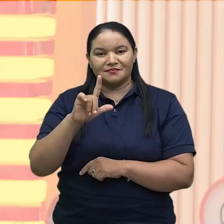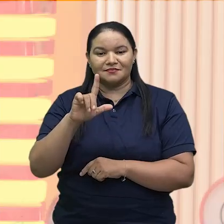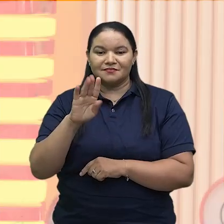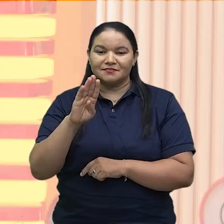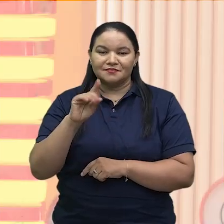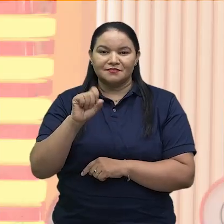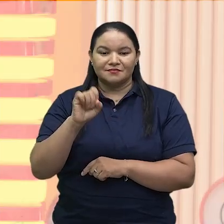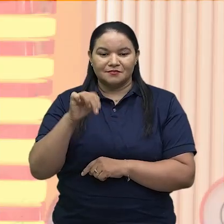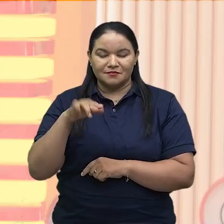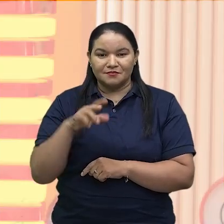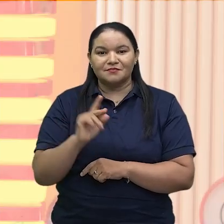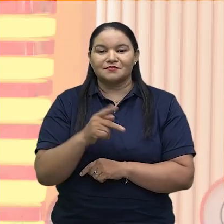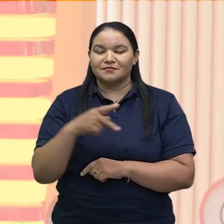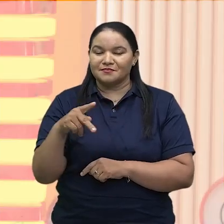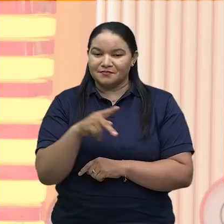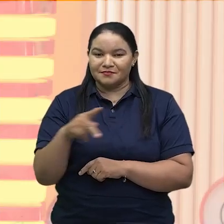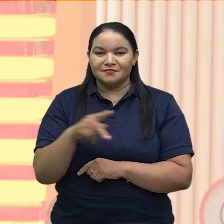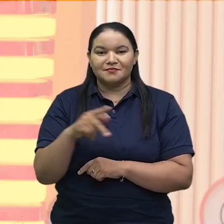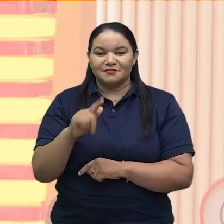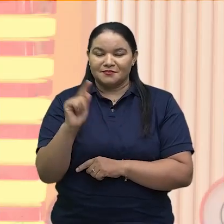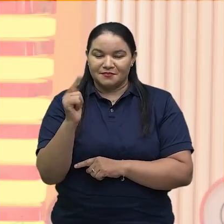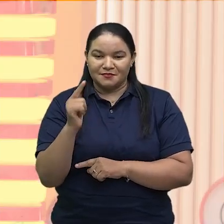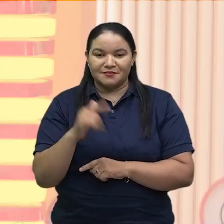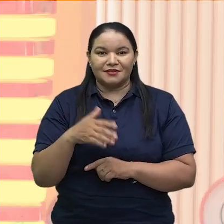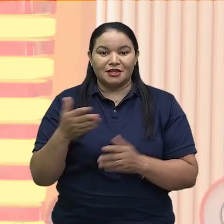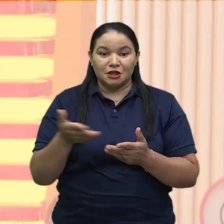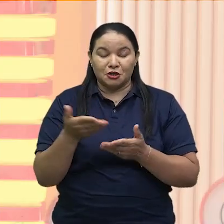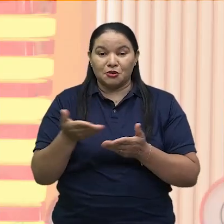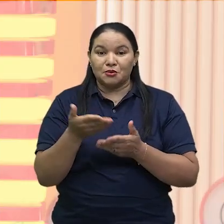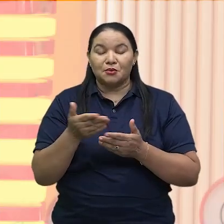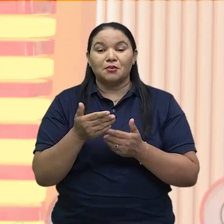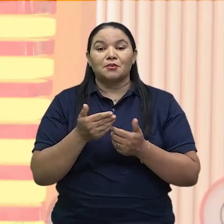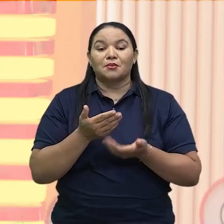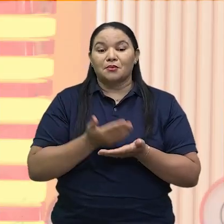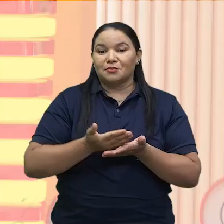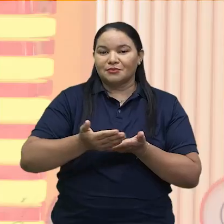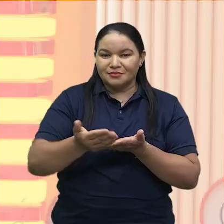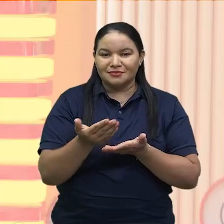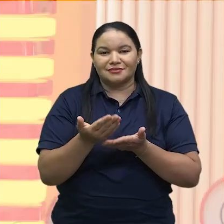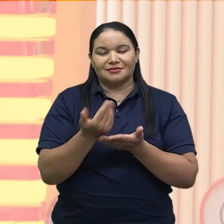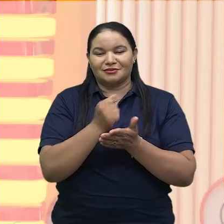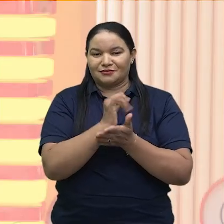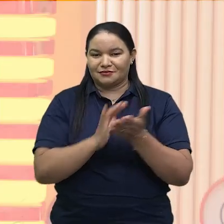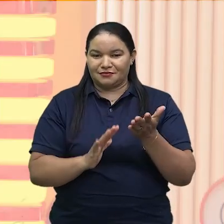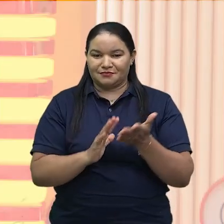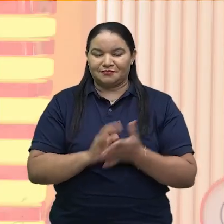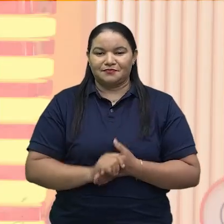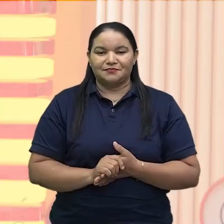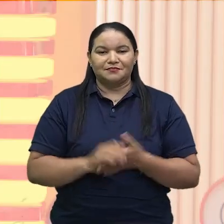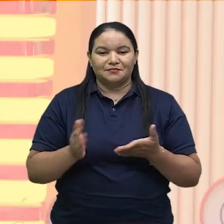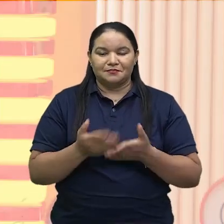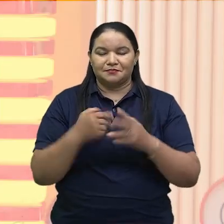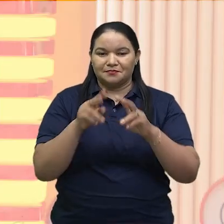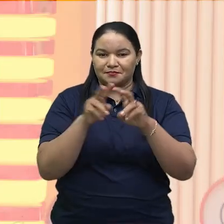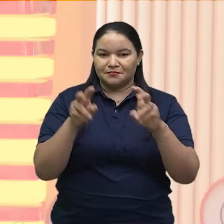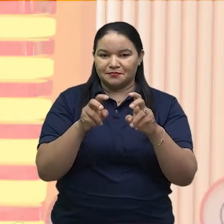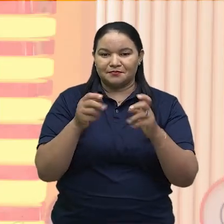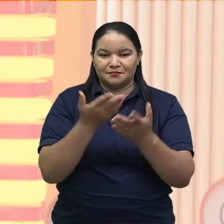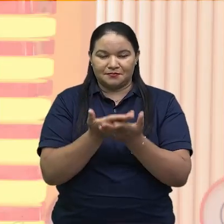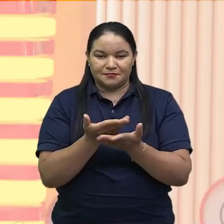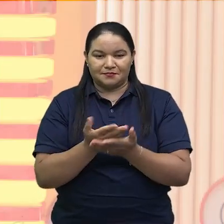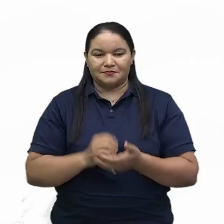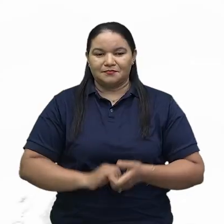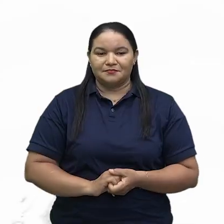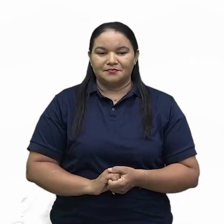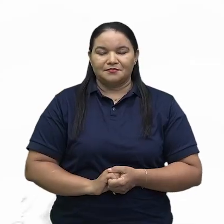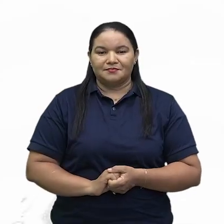do Nascimento, seu professor de geografia, e eu vou dar continuidade às nossas atividades. Vamos ao objeto de conhecimento